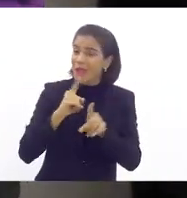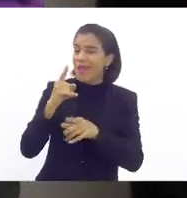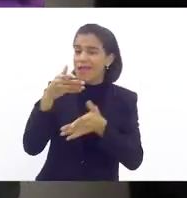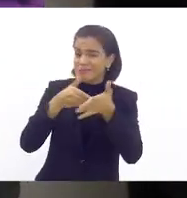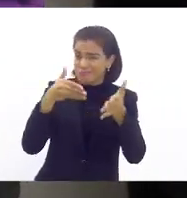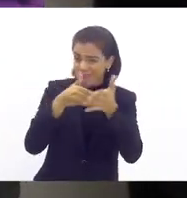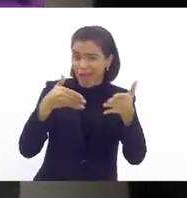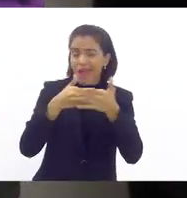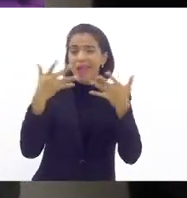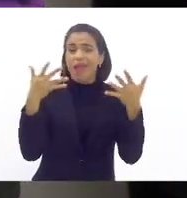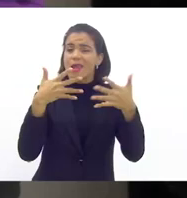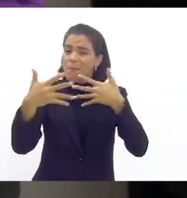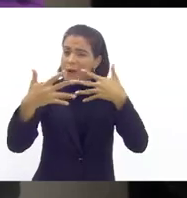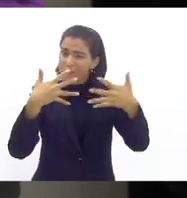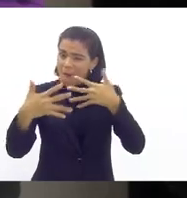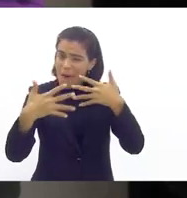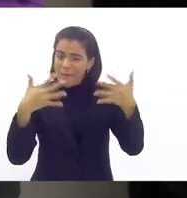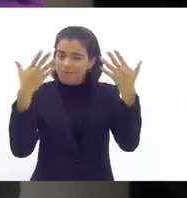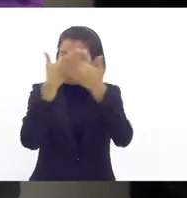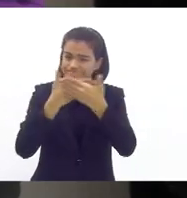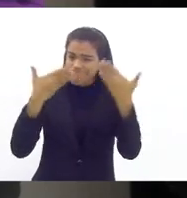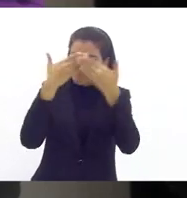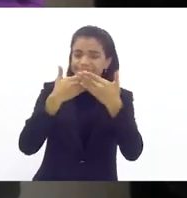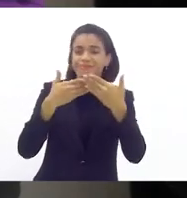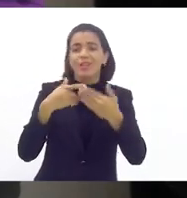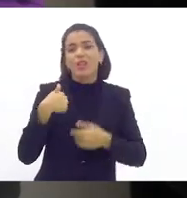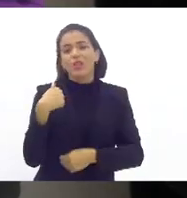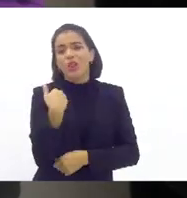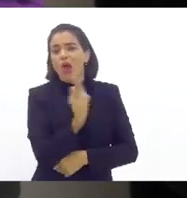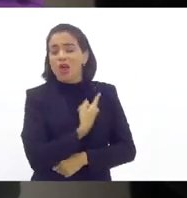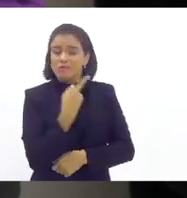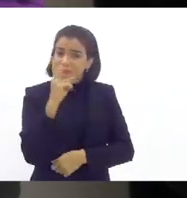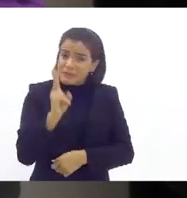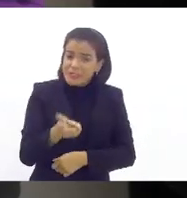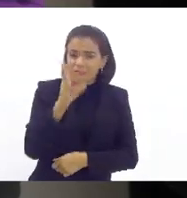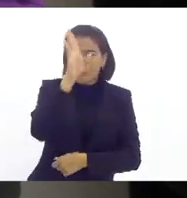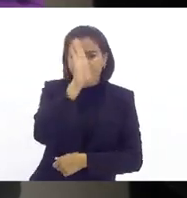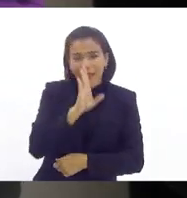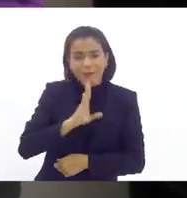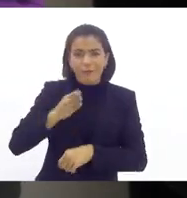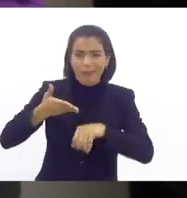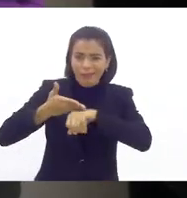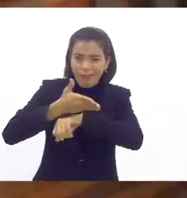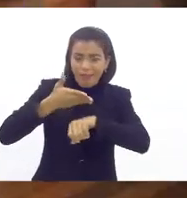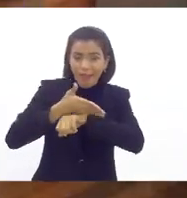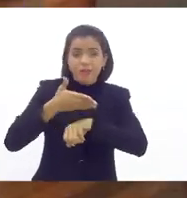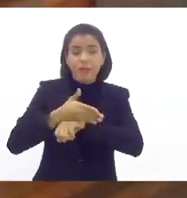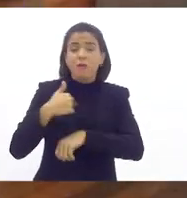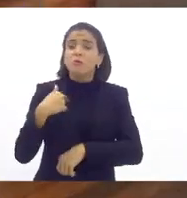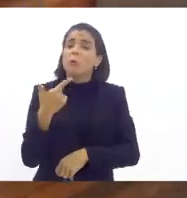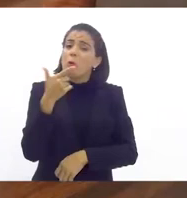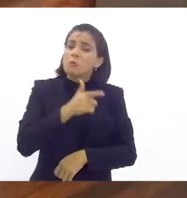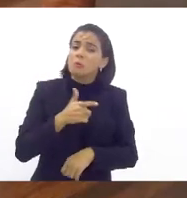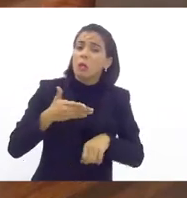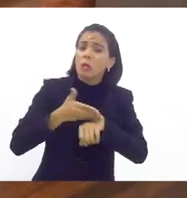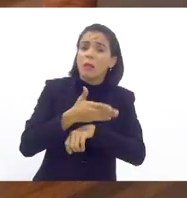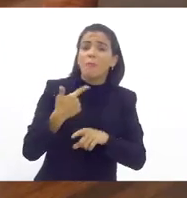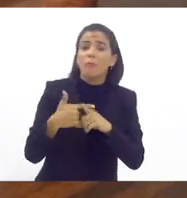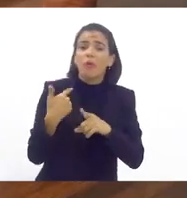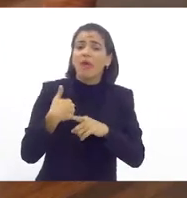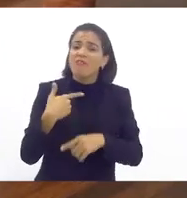invisíveis, que são tipo, por que alguns lugares, mesmo sendo gratuitos, mesmo sendo próximos das pessoas, elas não entram? Porque elas não se sentem